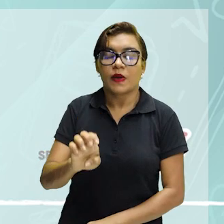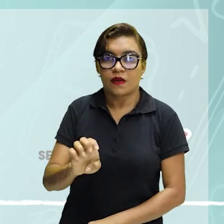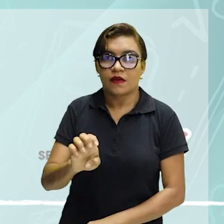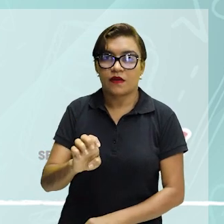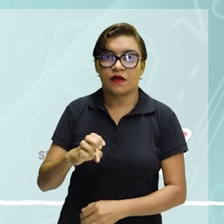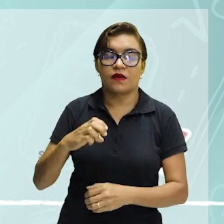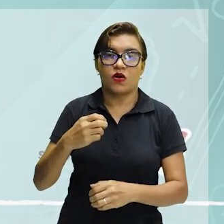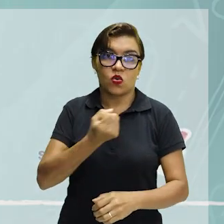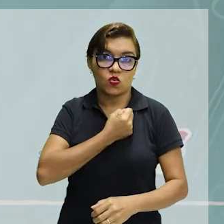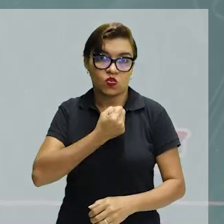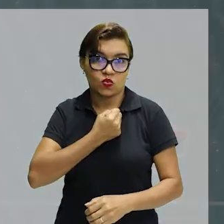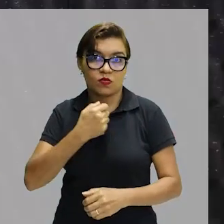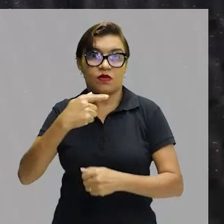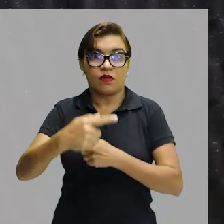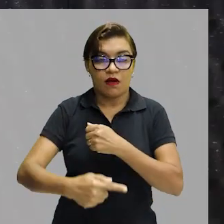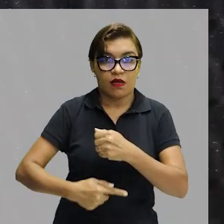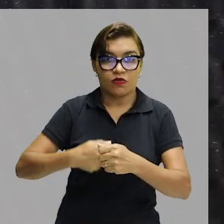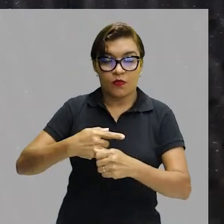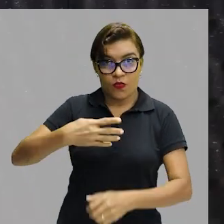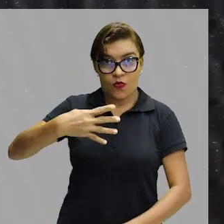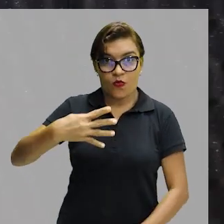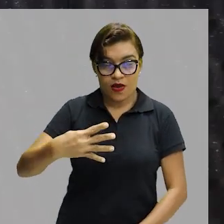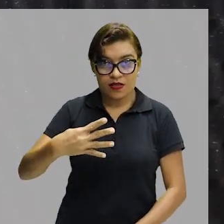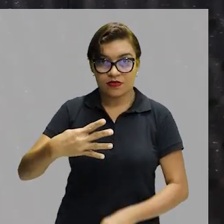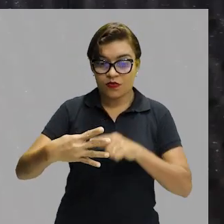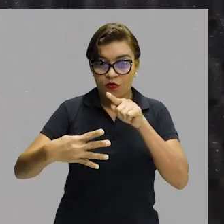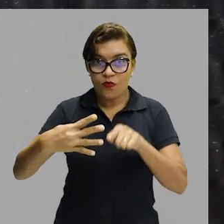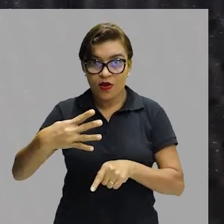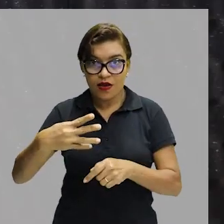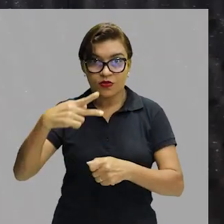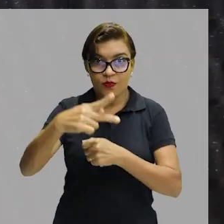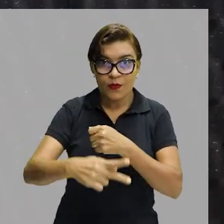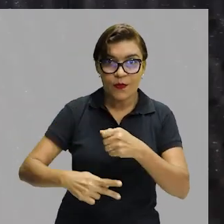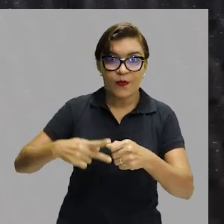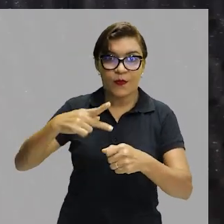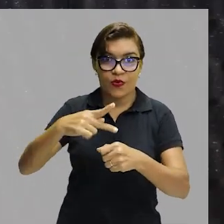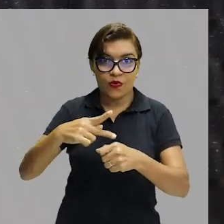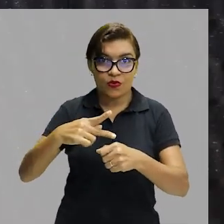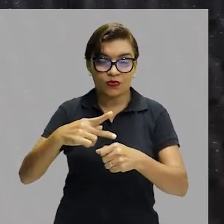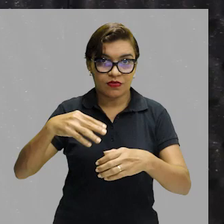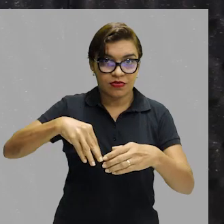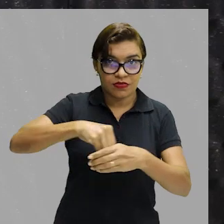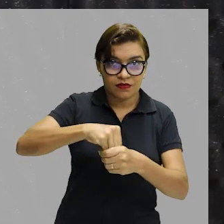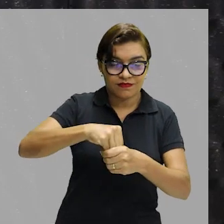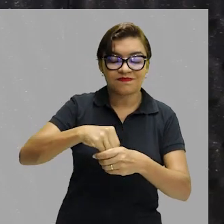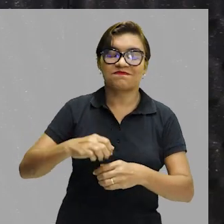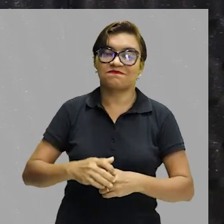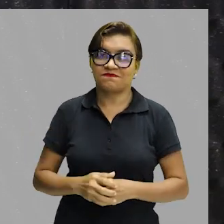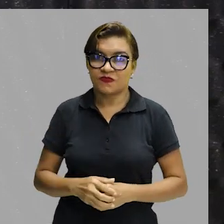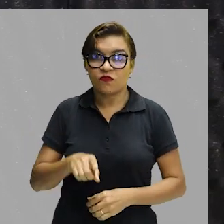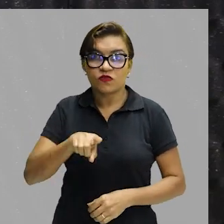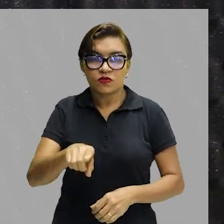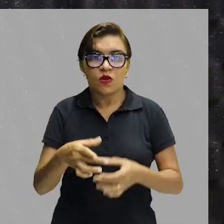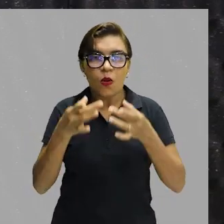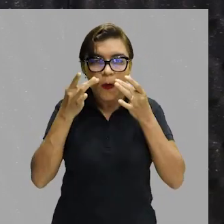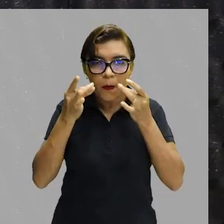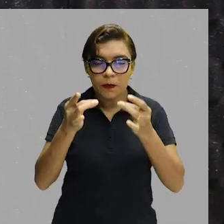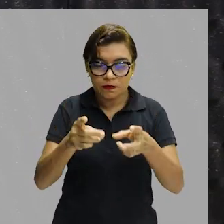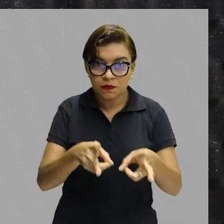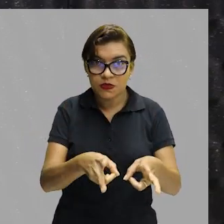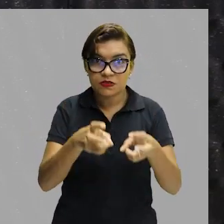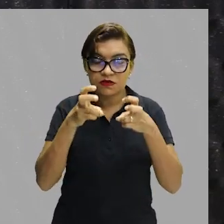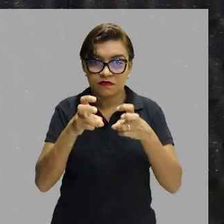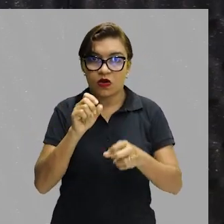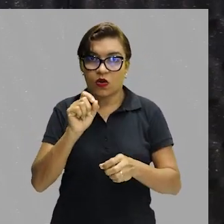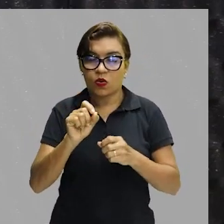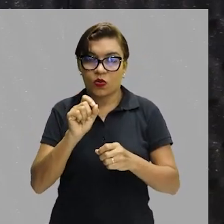quer dizer? Que ele apresenta 4 prótons no seu núcleo. E se você observar o elemento cálcio, número